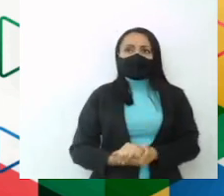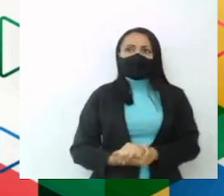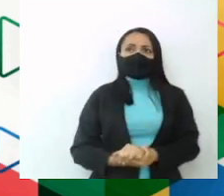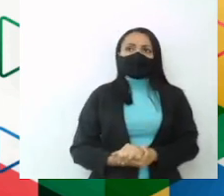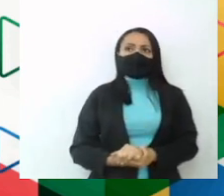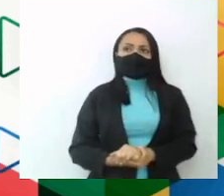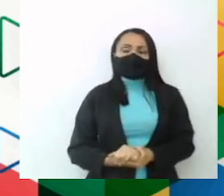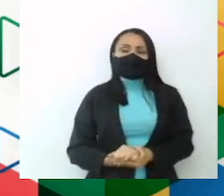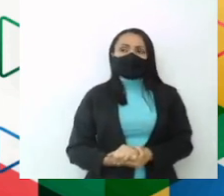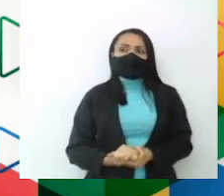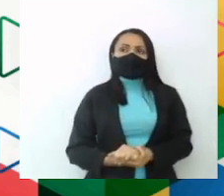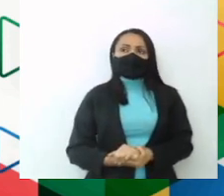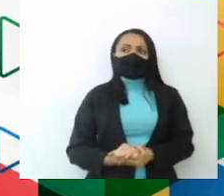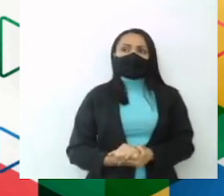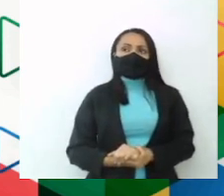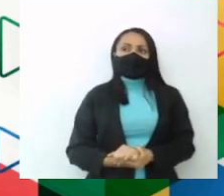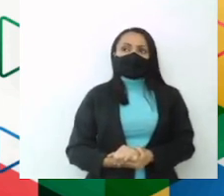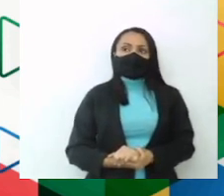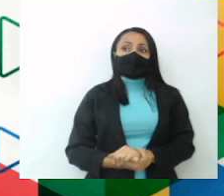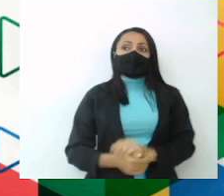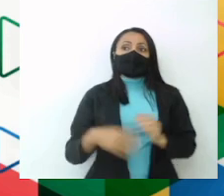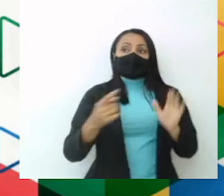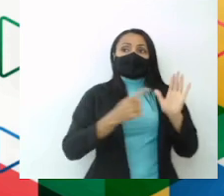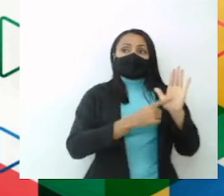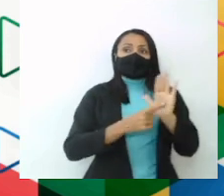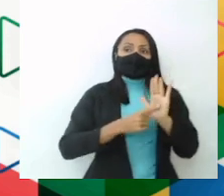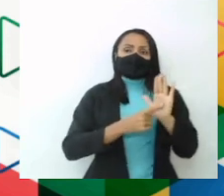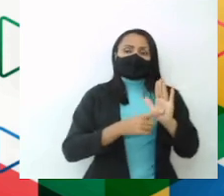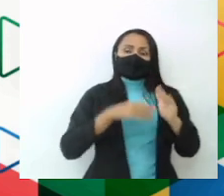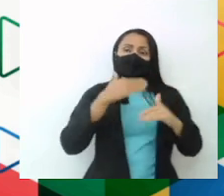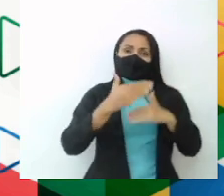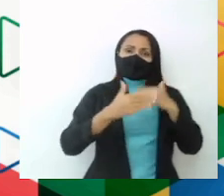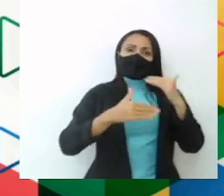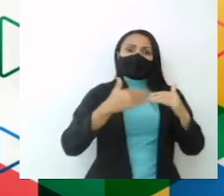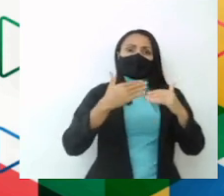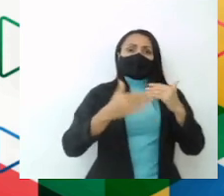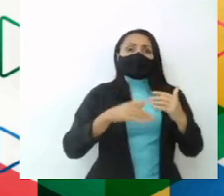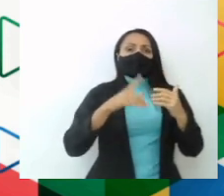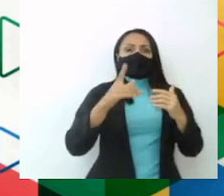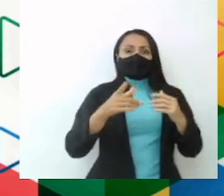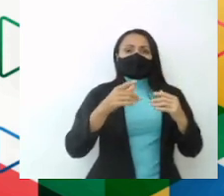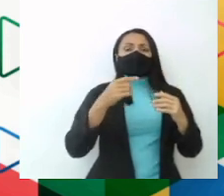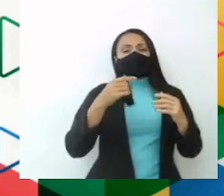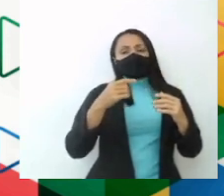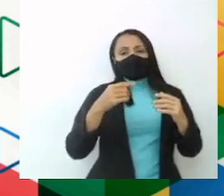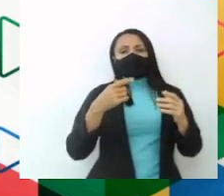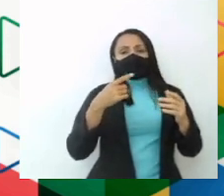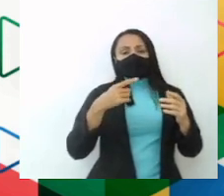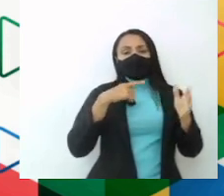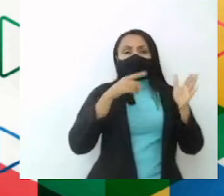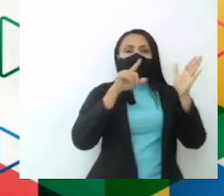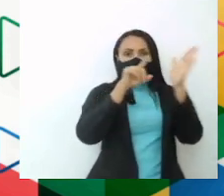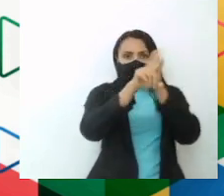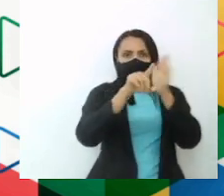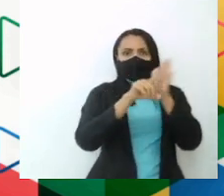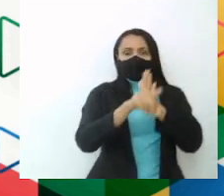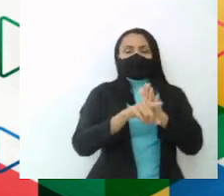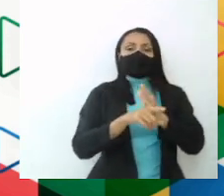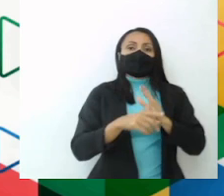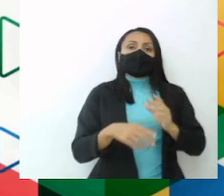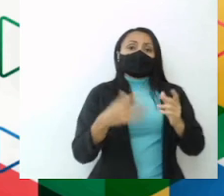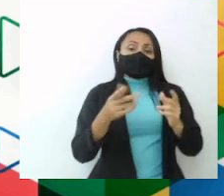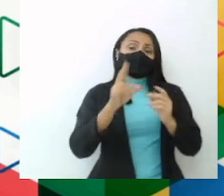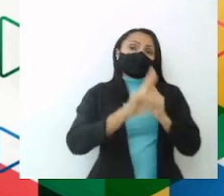todo, já que é uma questão mais simples. Mas eu estou mostrando o passo a passo, porque se você pegar uma questão que não seja tão direta,